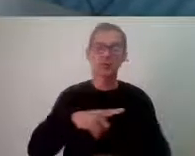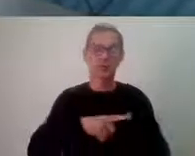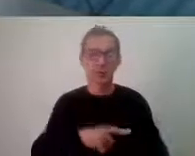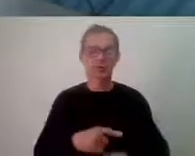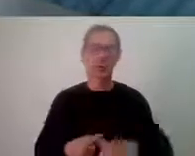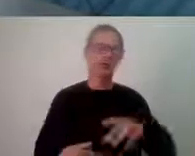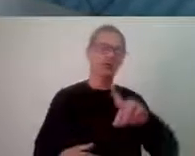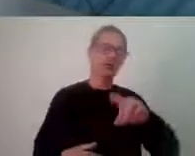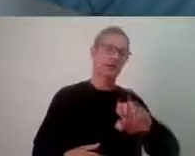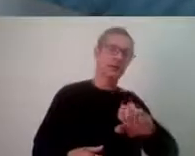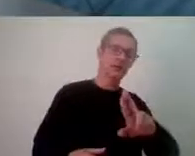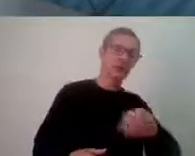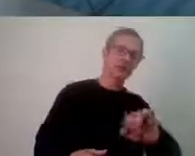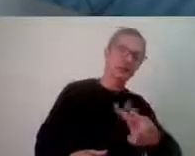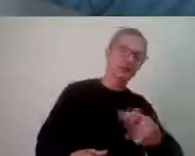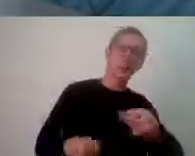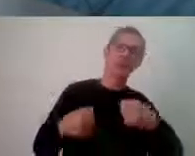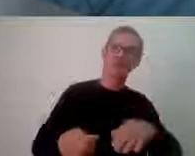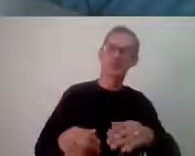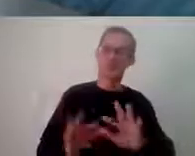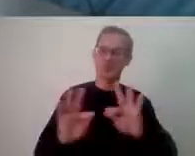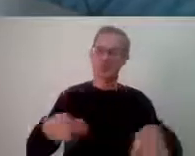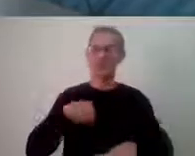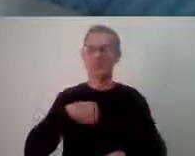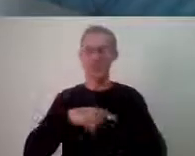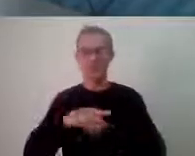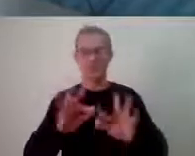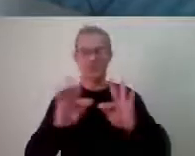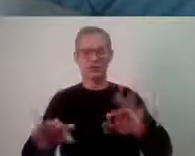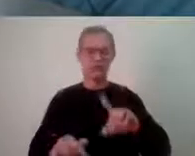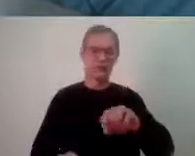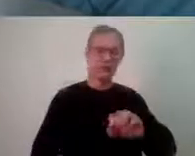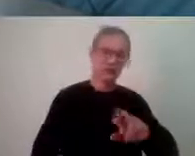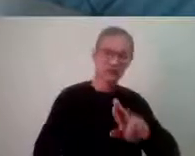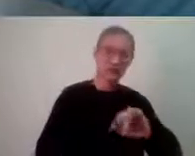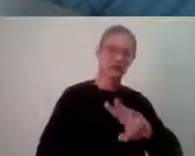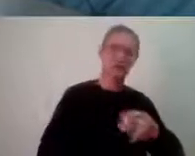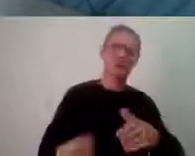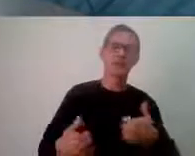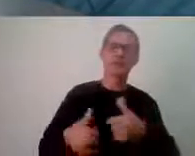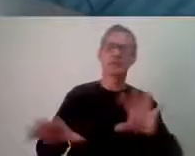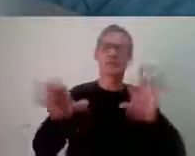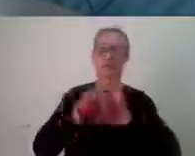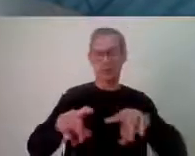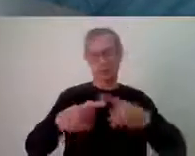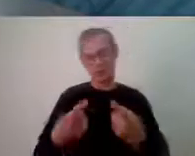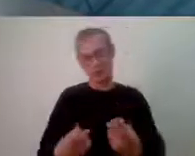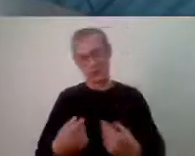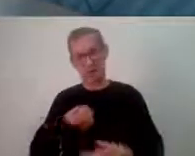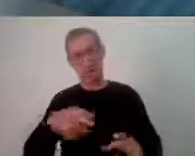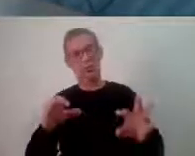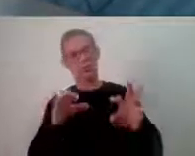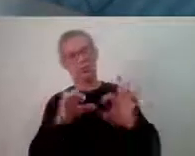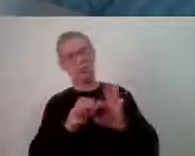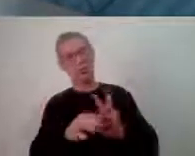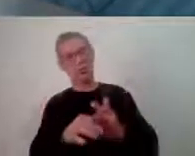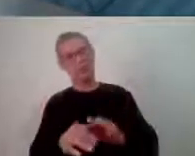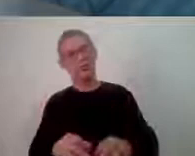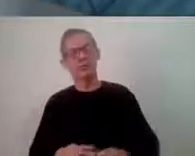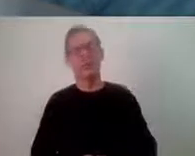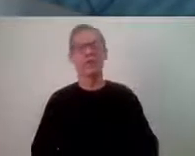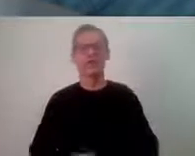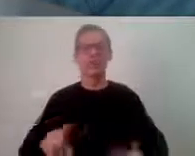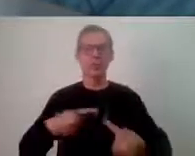quer a função. Como é que eu faço? Opa, se eu tenho a função derivada, eu integro. Integrando, eu vou chegar na função. Mas quando eu integrar, vai aparecer um mais